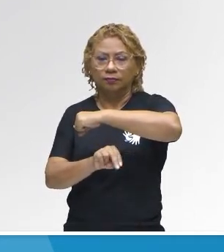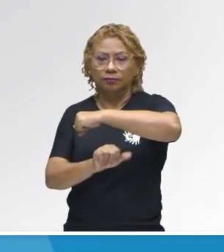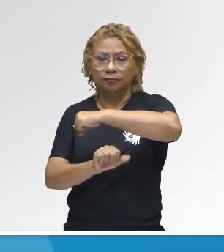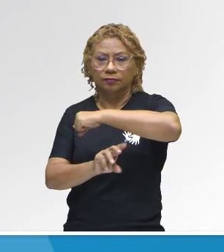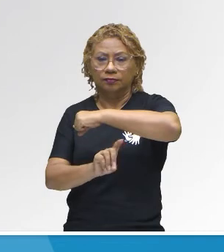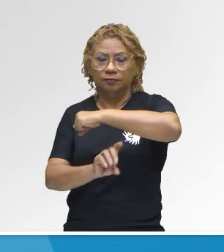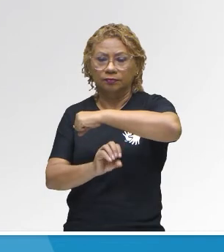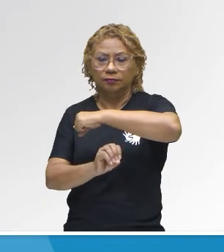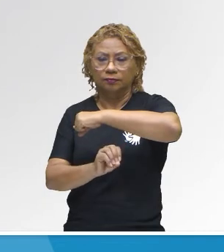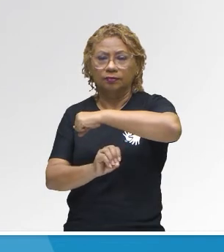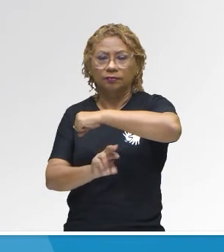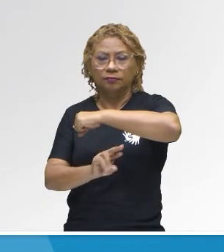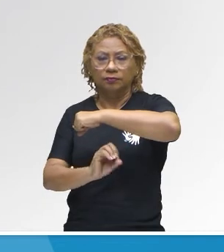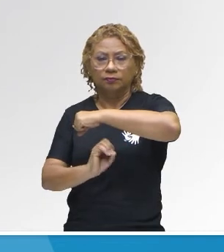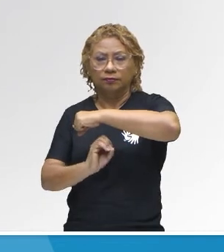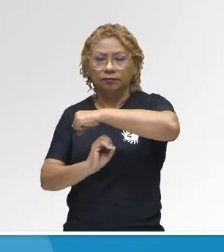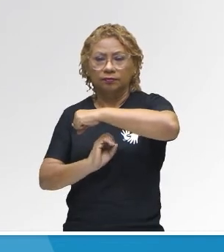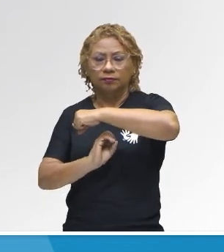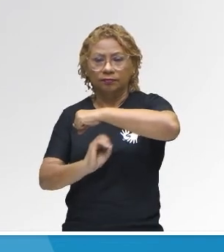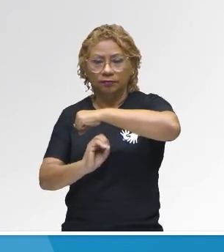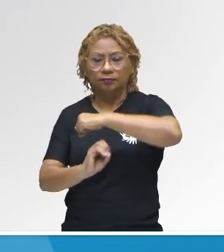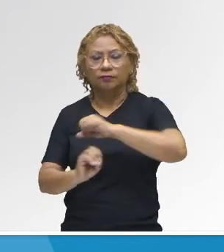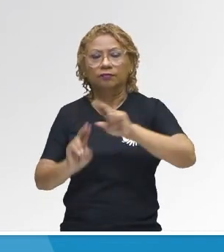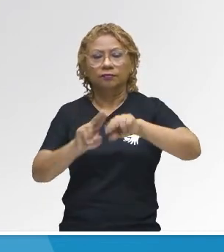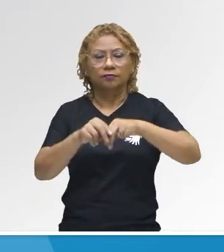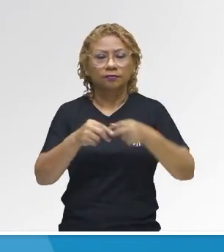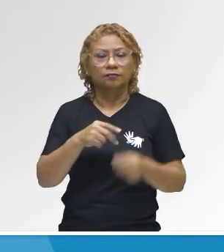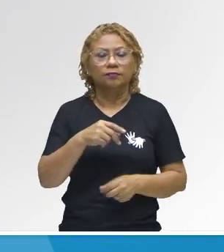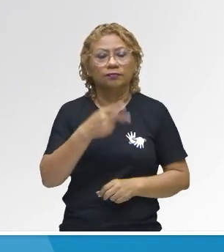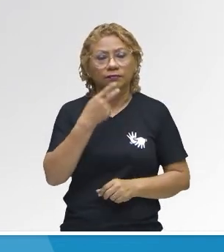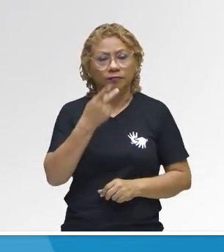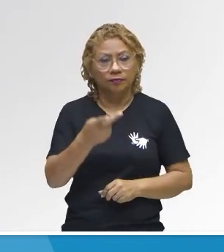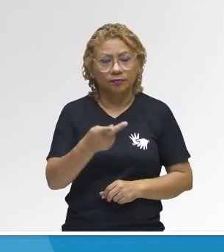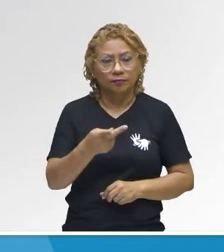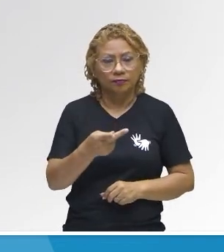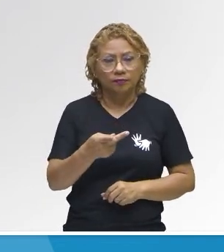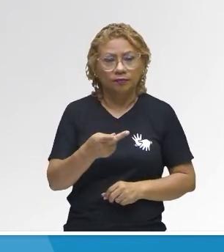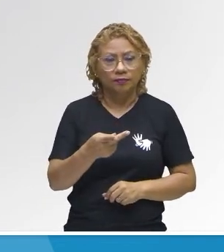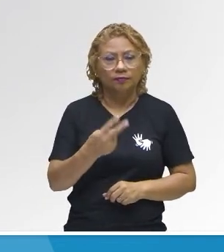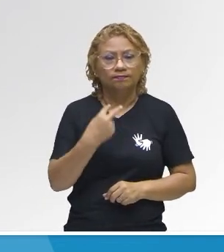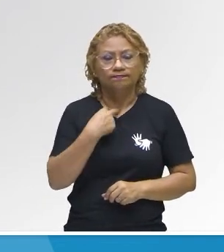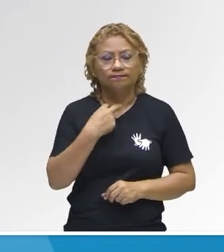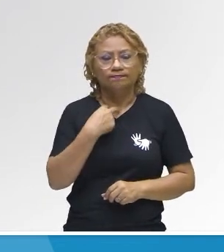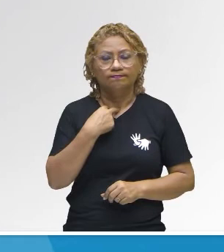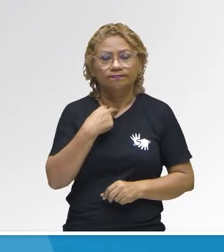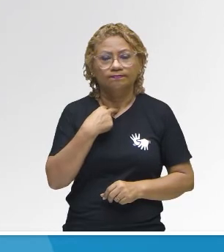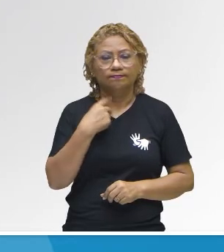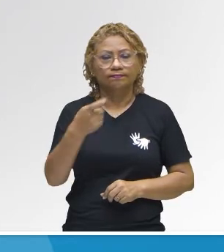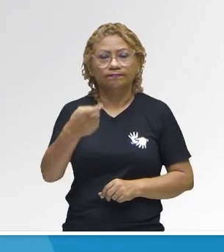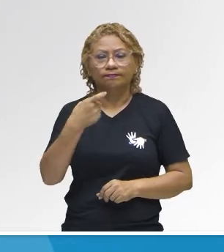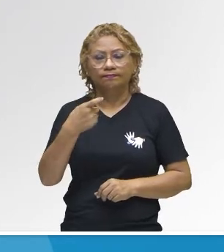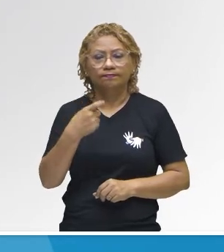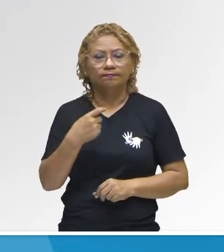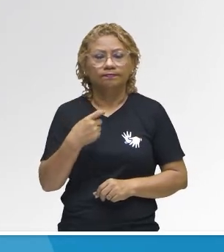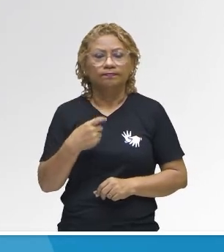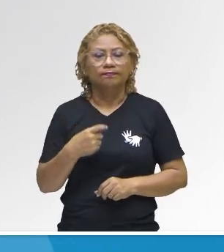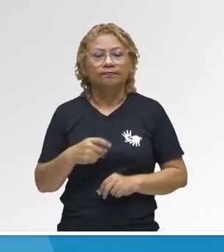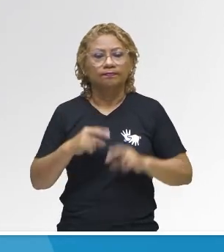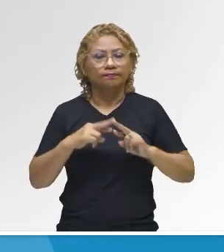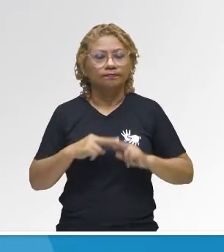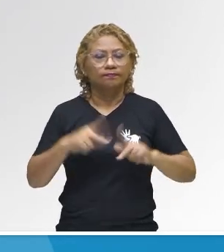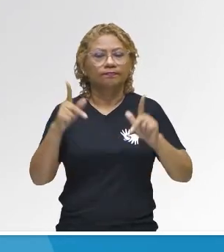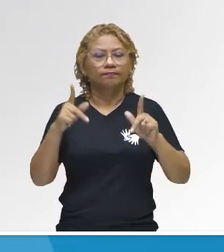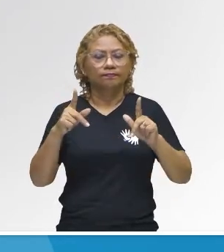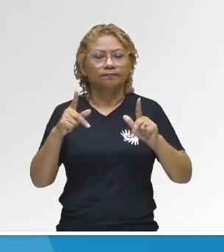essa condição aqui. O cosseno de x, ele não pode ser igual a zero. Ele tem que ser diferente de